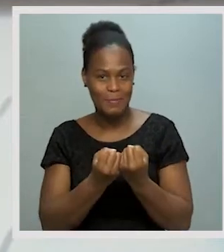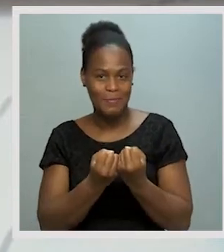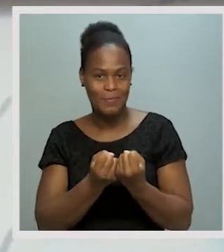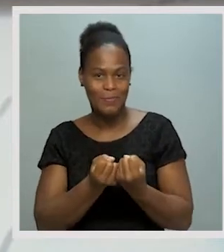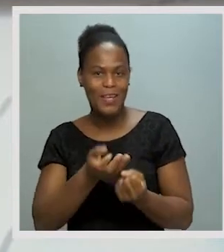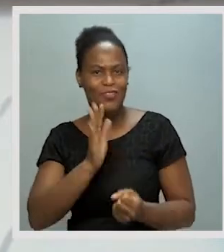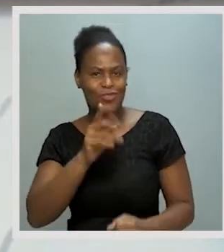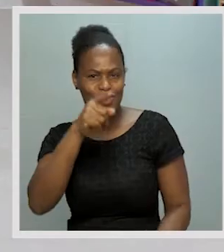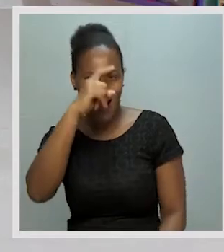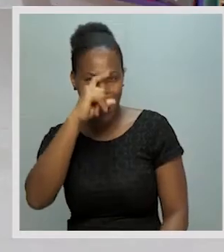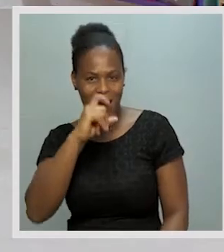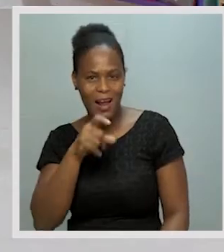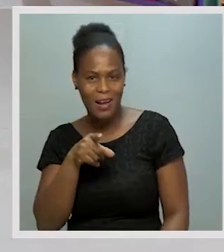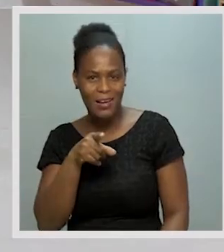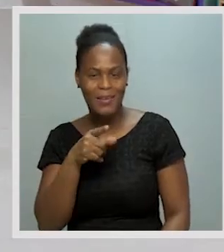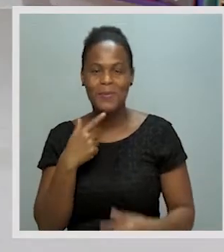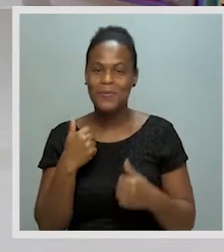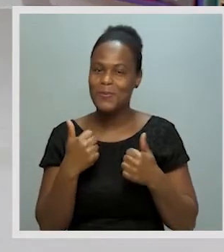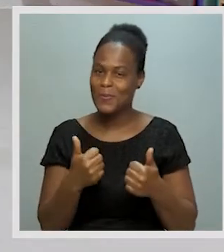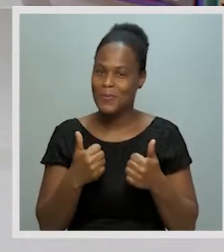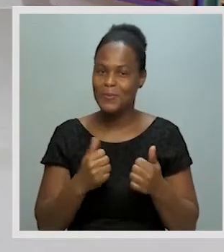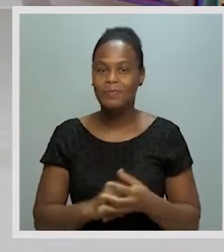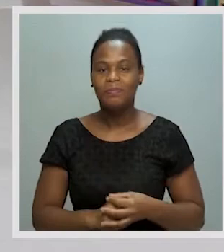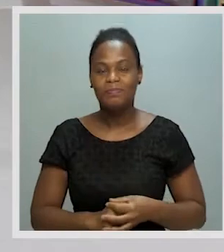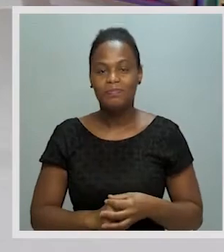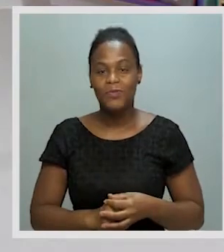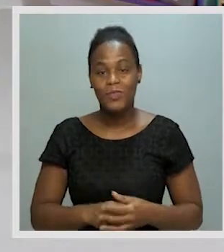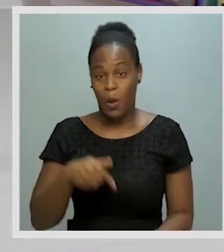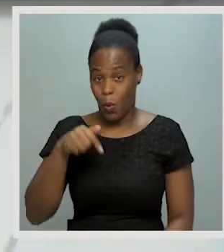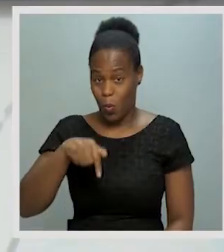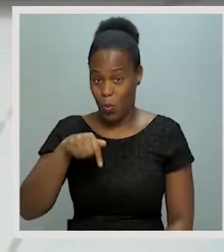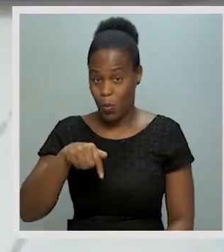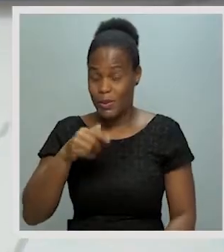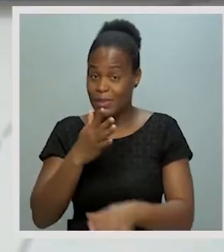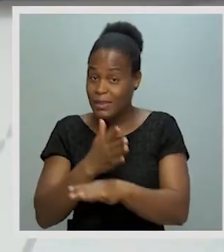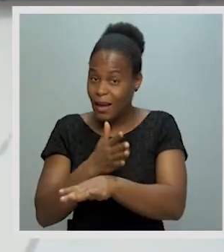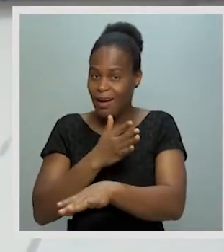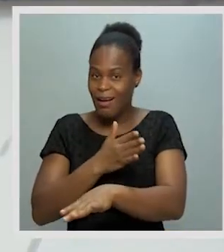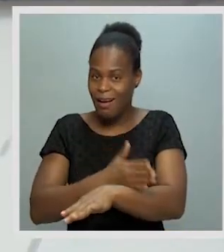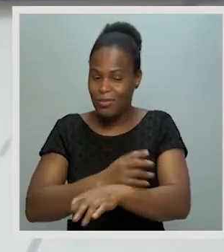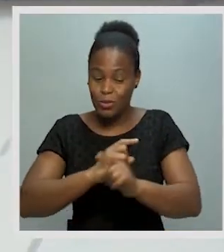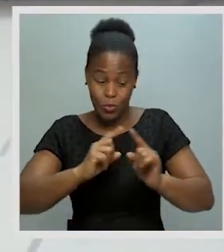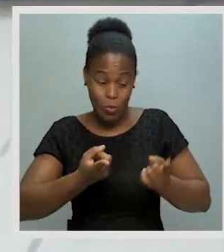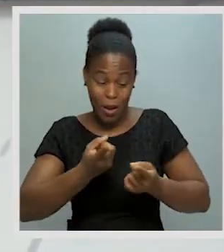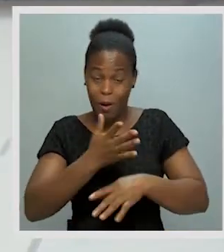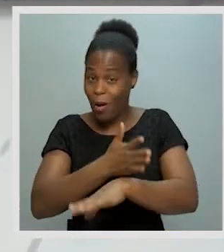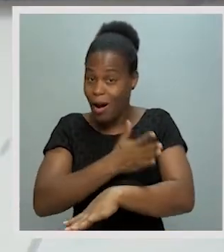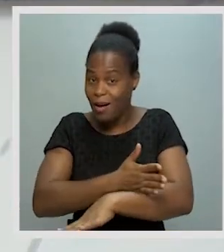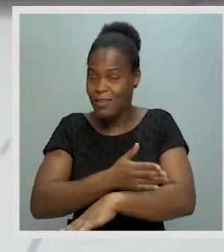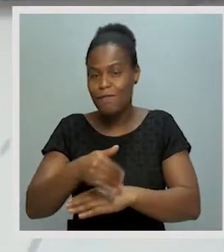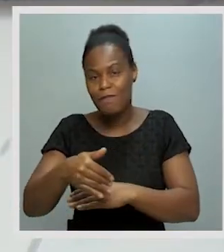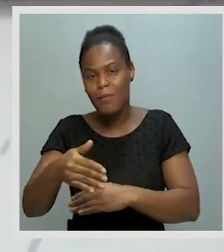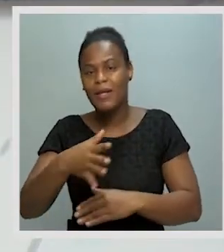Já recordaram? Muito bem. Então, hoje, antes do nosso sumário, vamos fazer